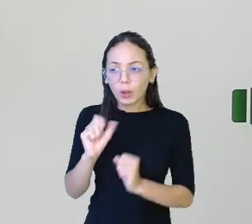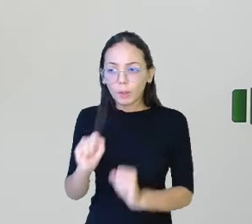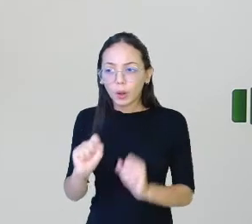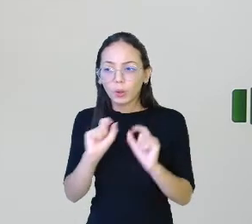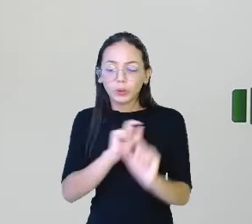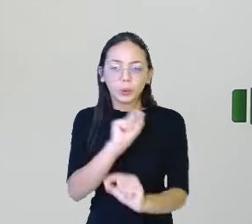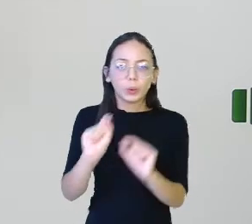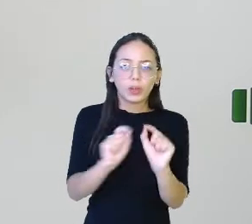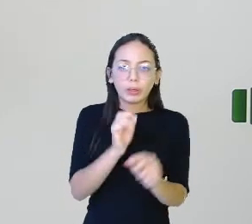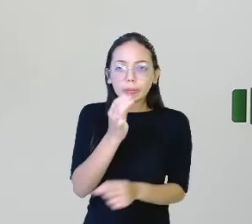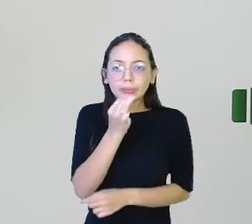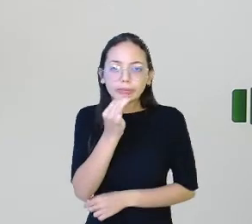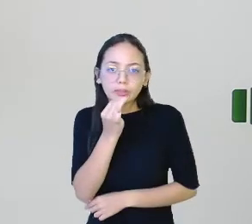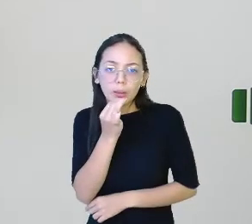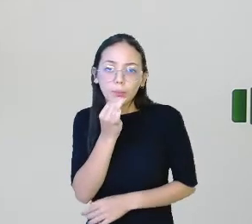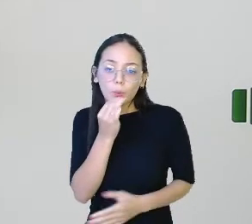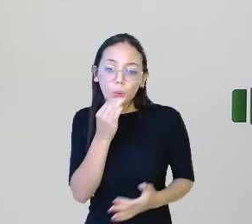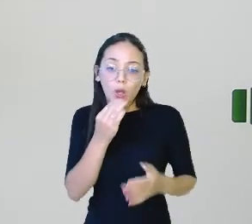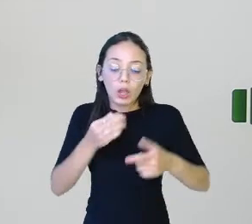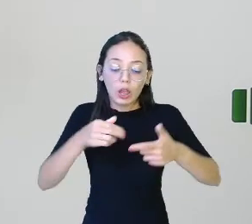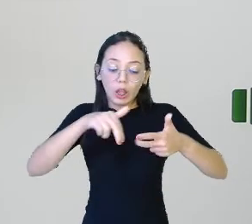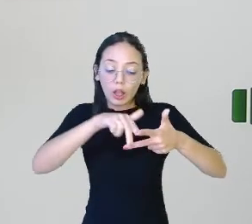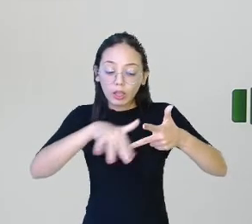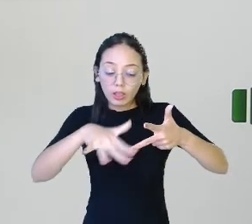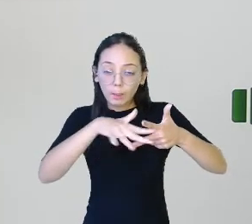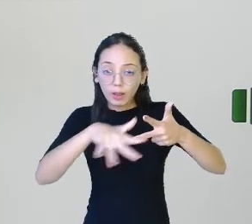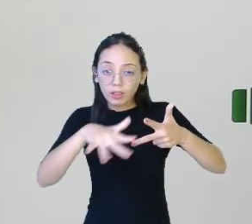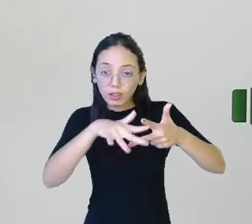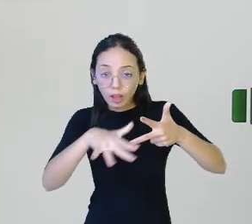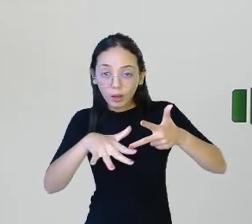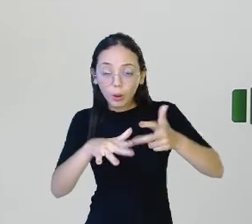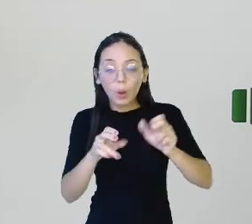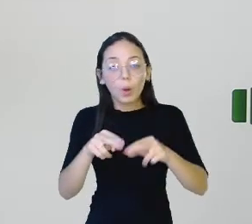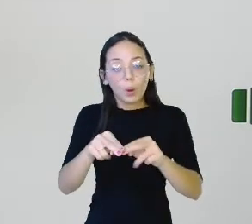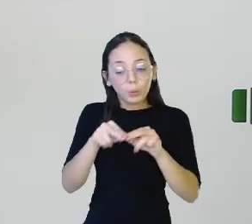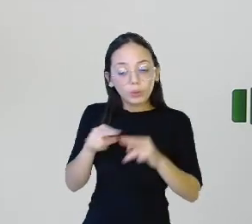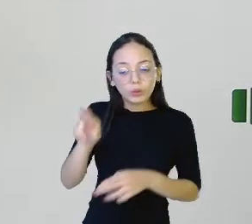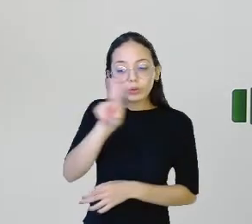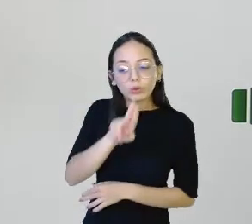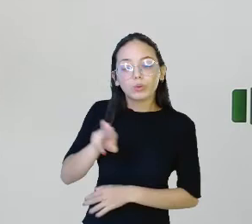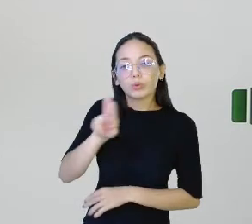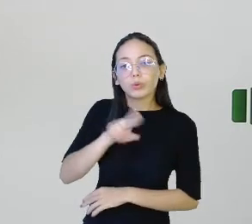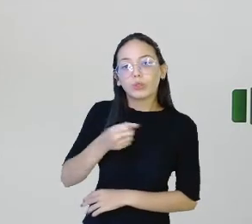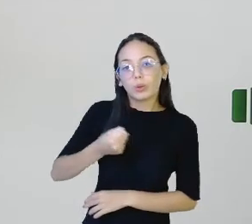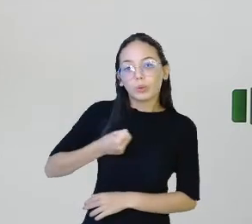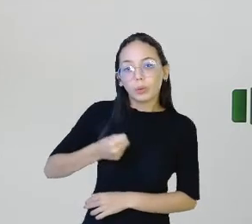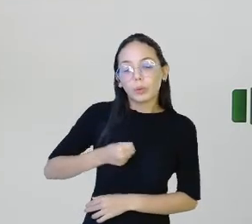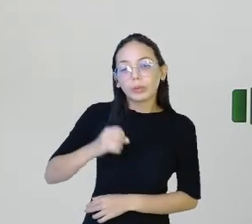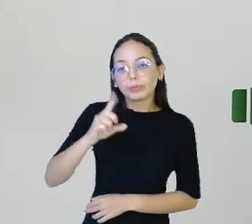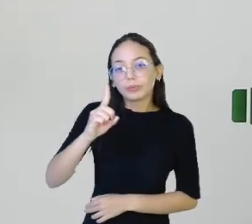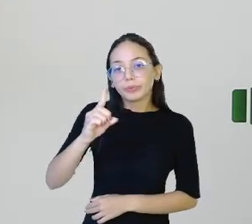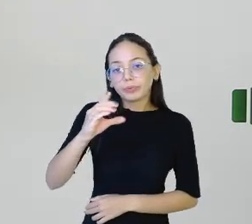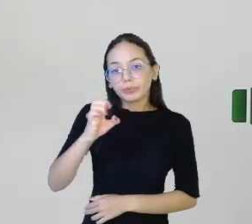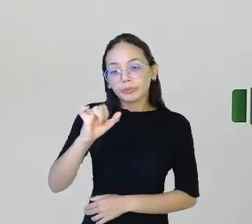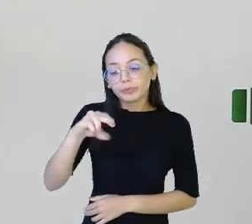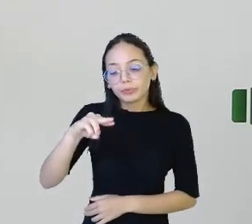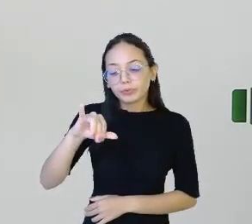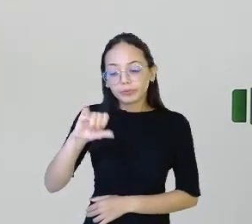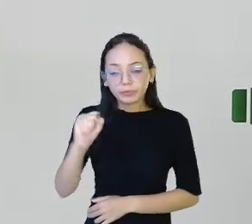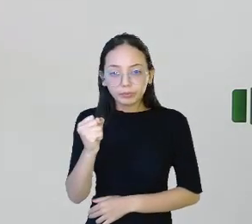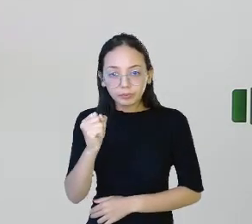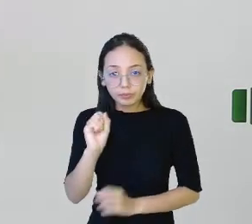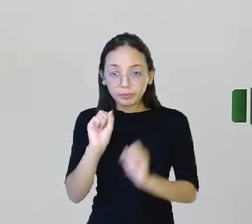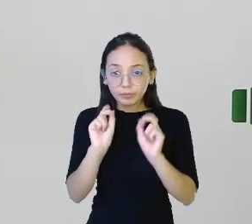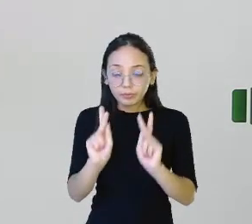entre essas duas alturas. Então, para isso, eu utilizo os números decimais. Beleza? Vamos